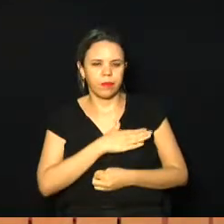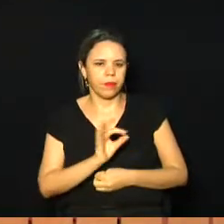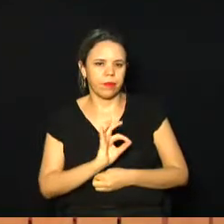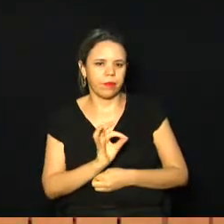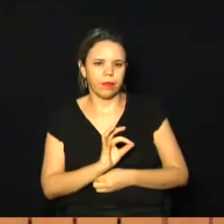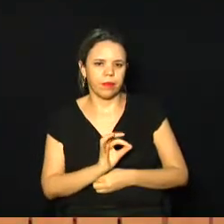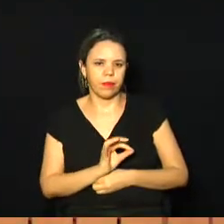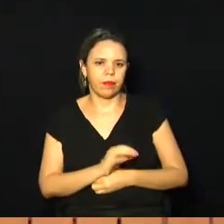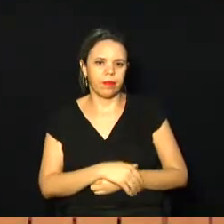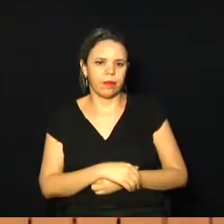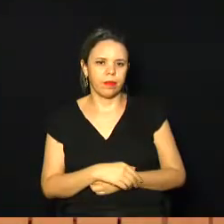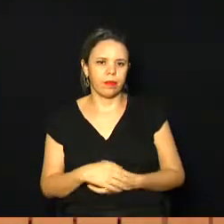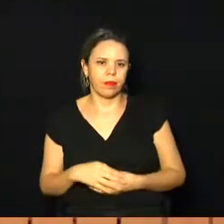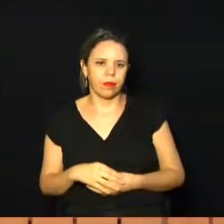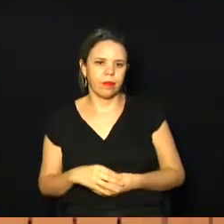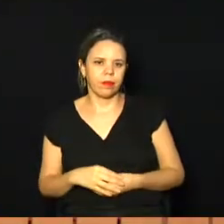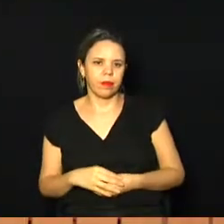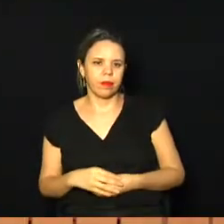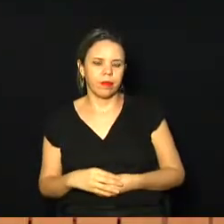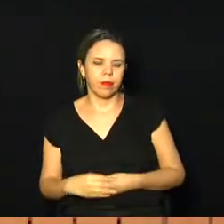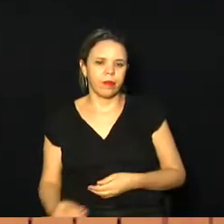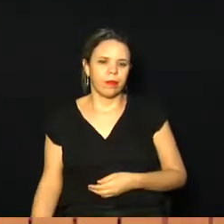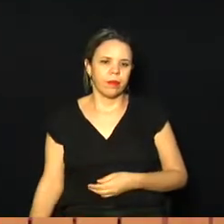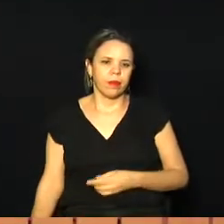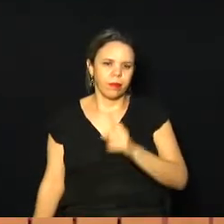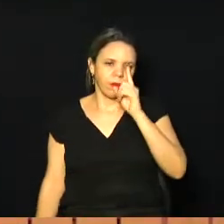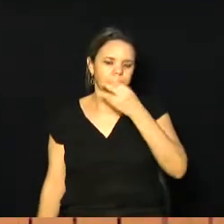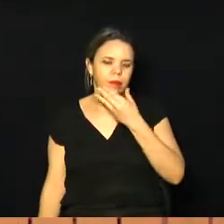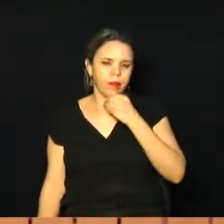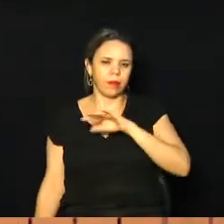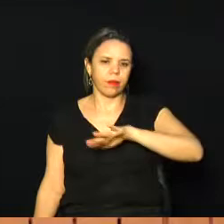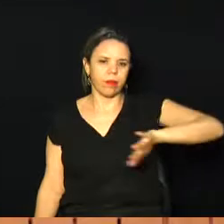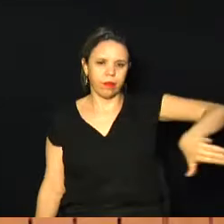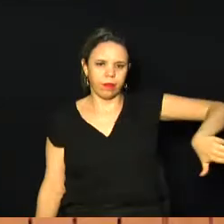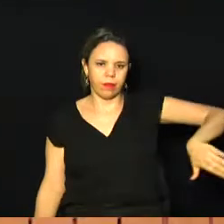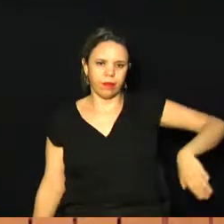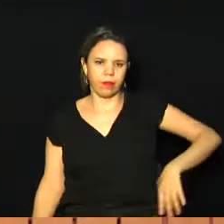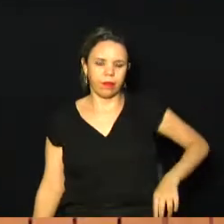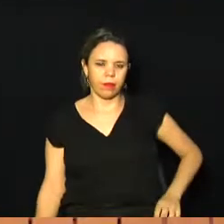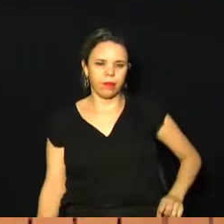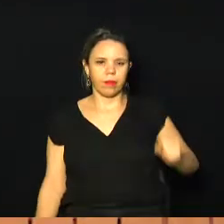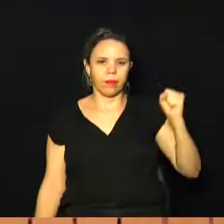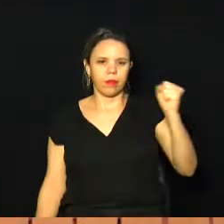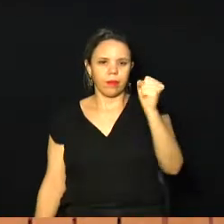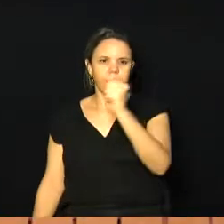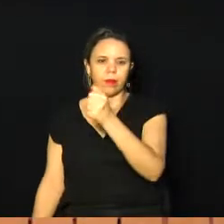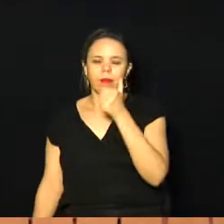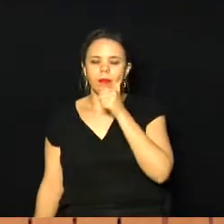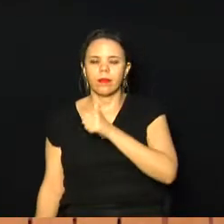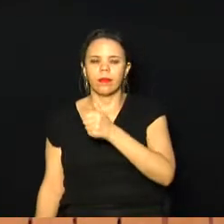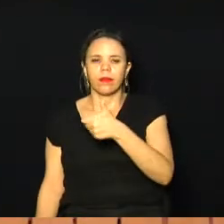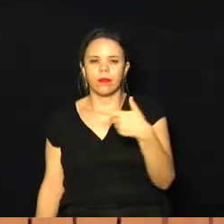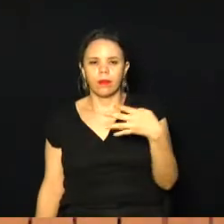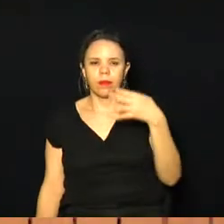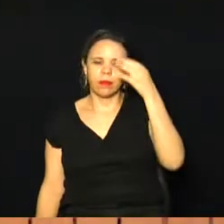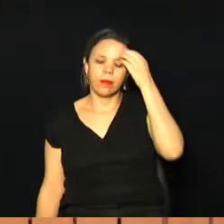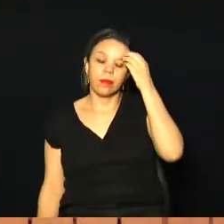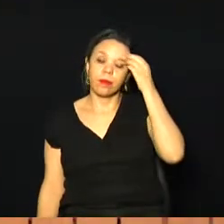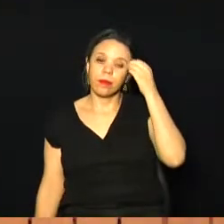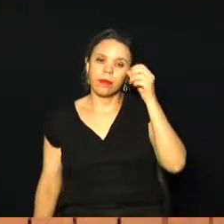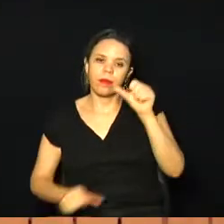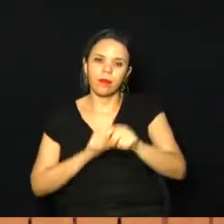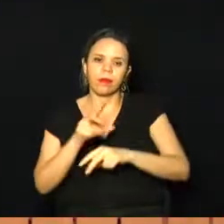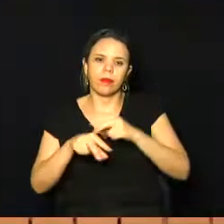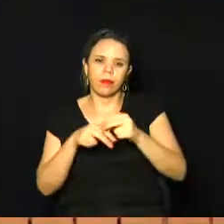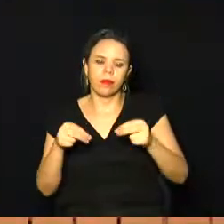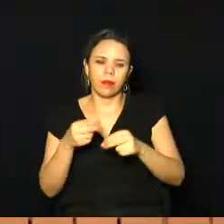então ele mandou os homens sair da sala e assassinou as 14 mulheres que estão lá. E daí virou o Laço Branco.